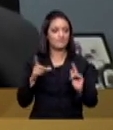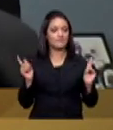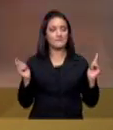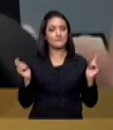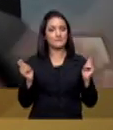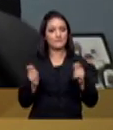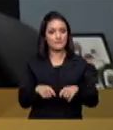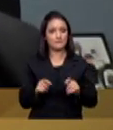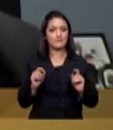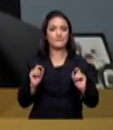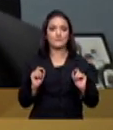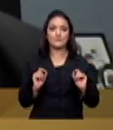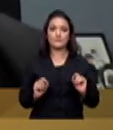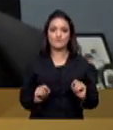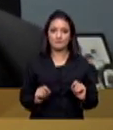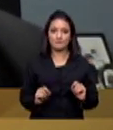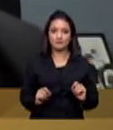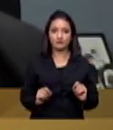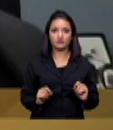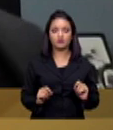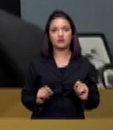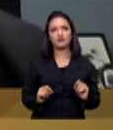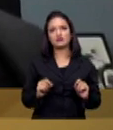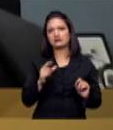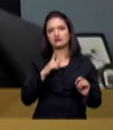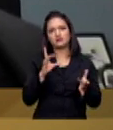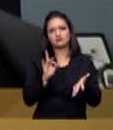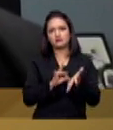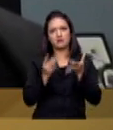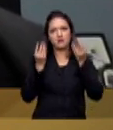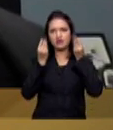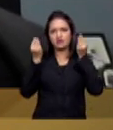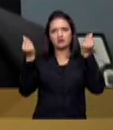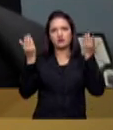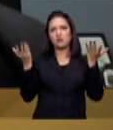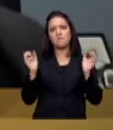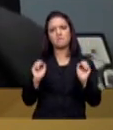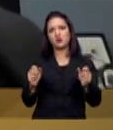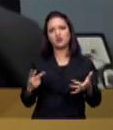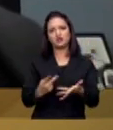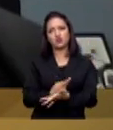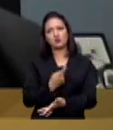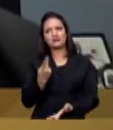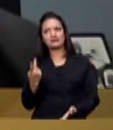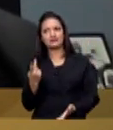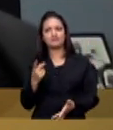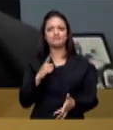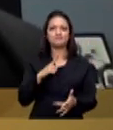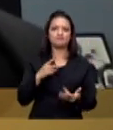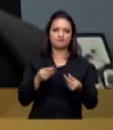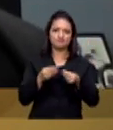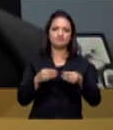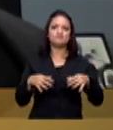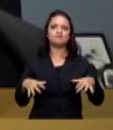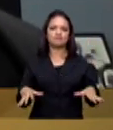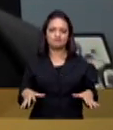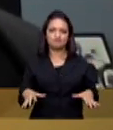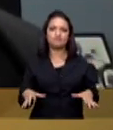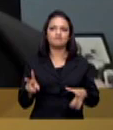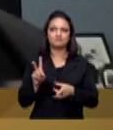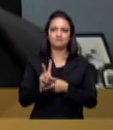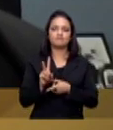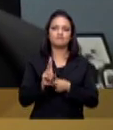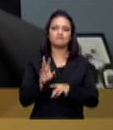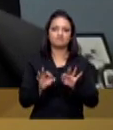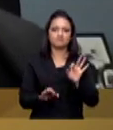a fixação em abstrato pode levar, em muitos casos, ao comprometimento da própria produção judicial